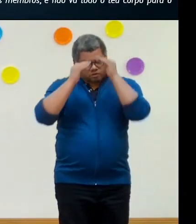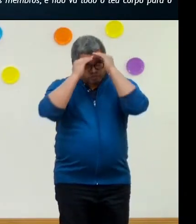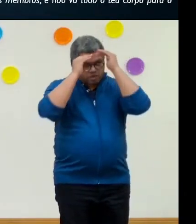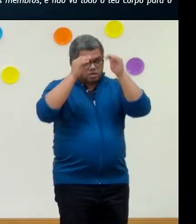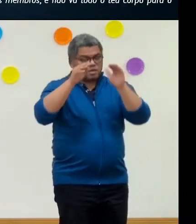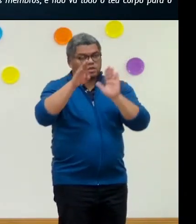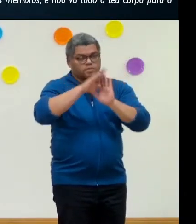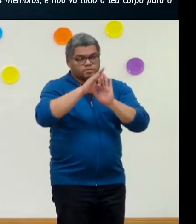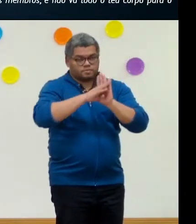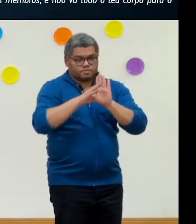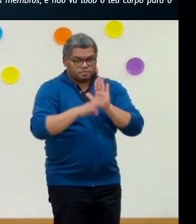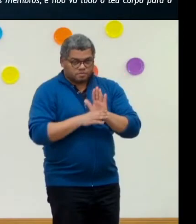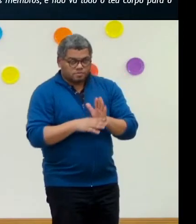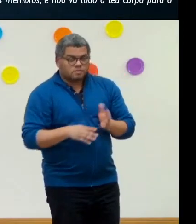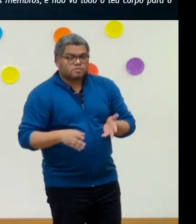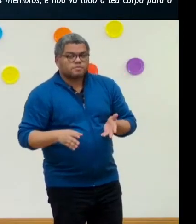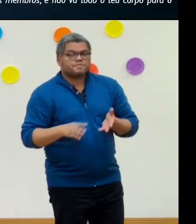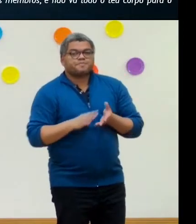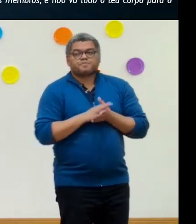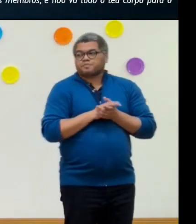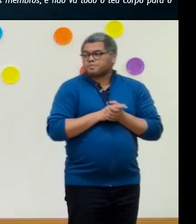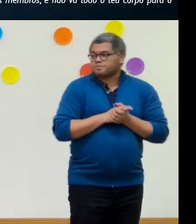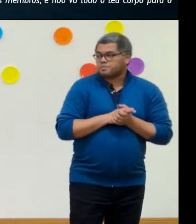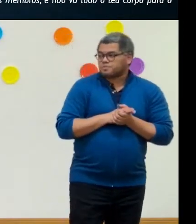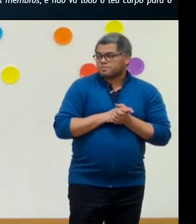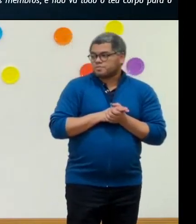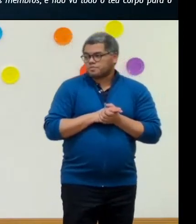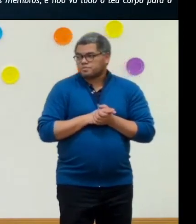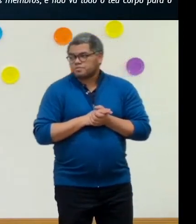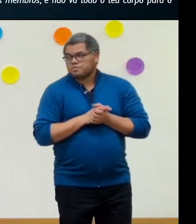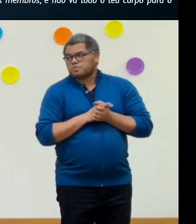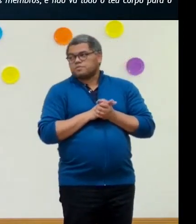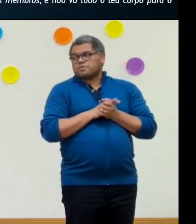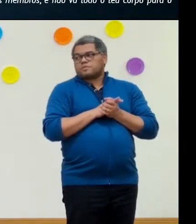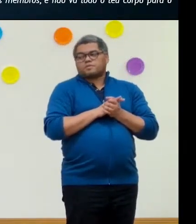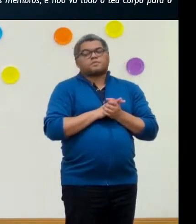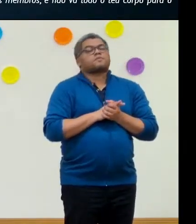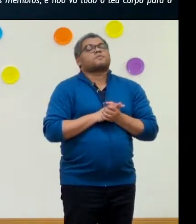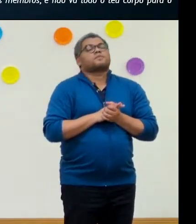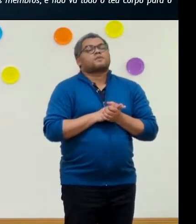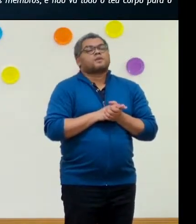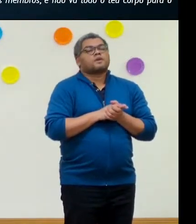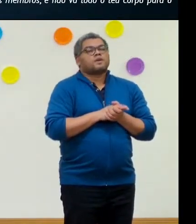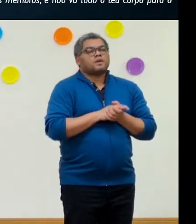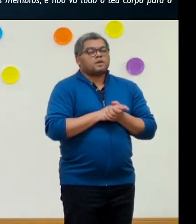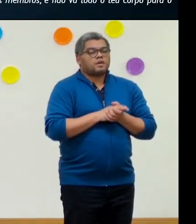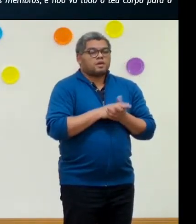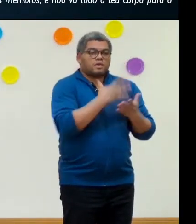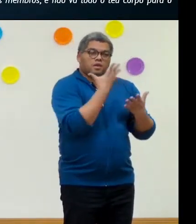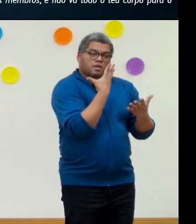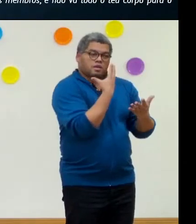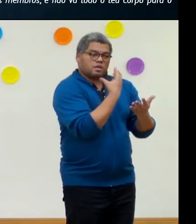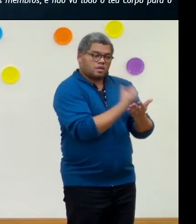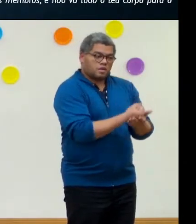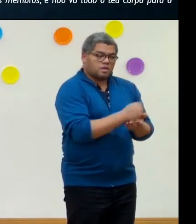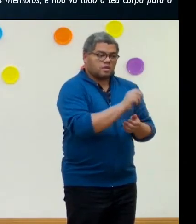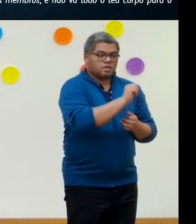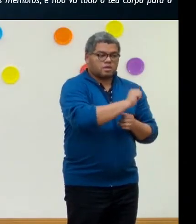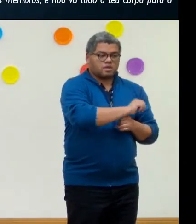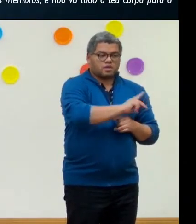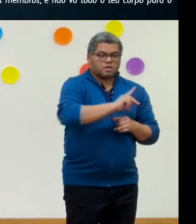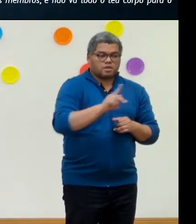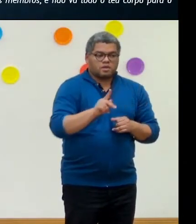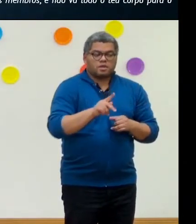essa... O que mais? Instale programas e aplicativos que bloqueiem páginas. Existe isso, viu? Falem com o pessoal de TI,